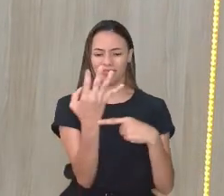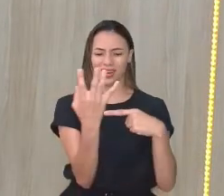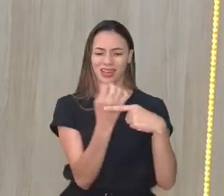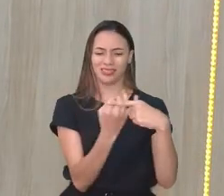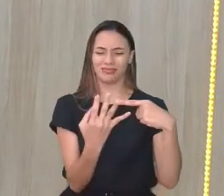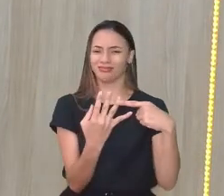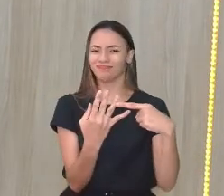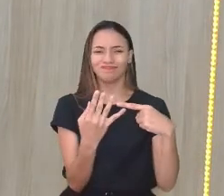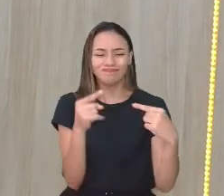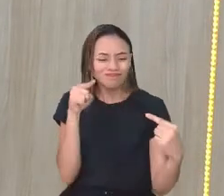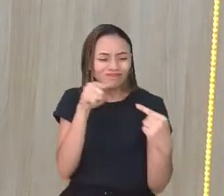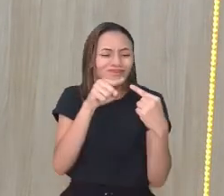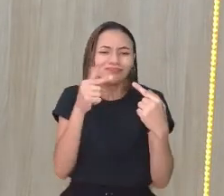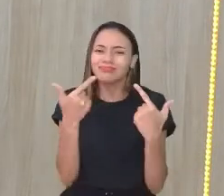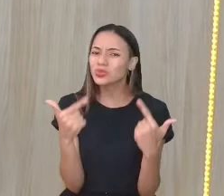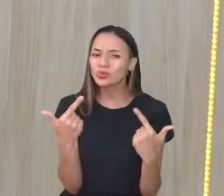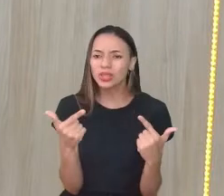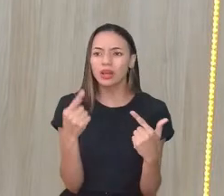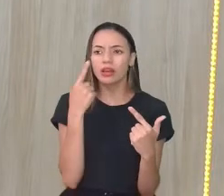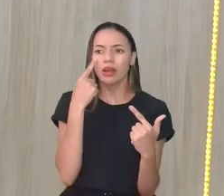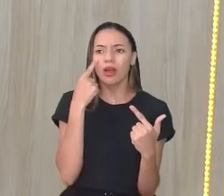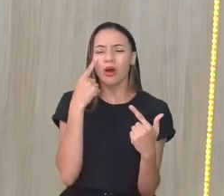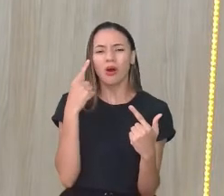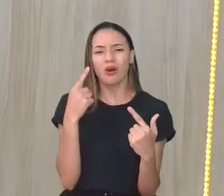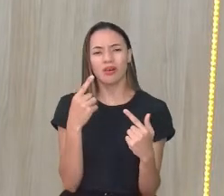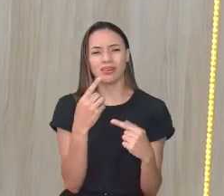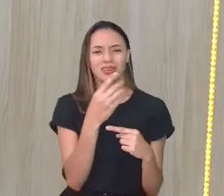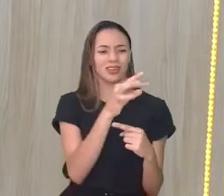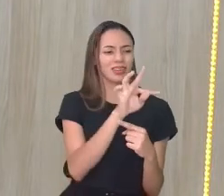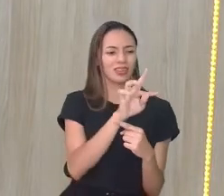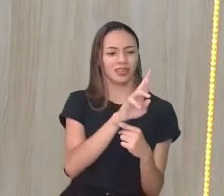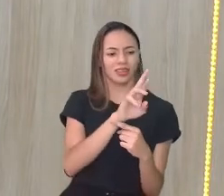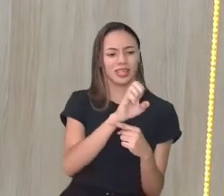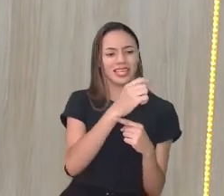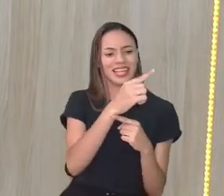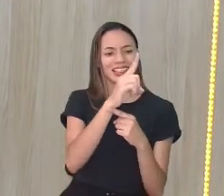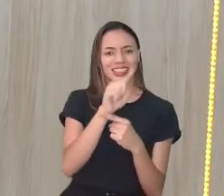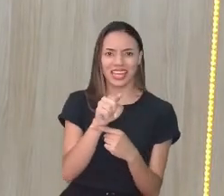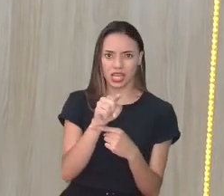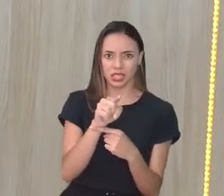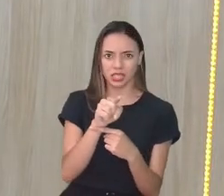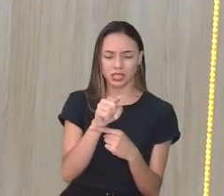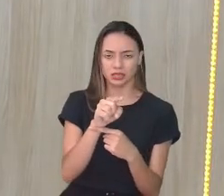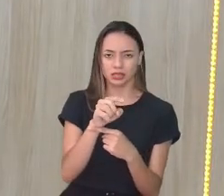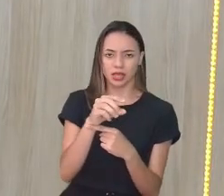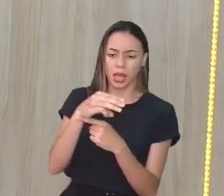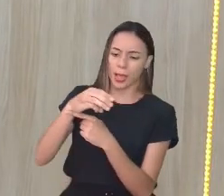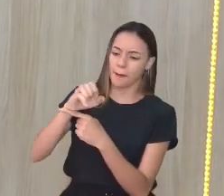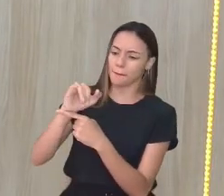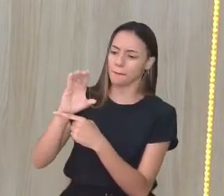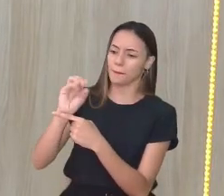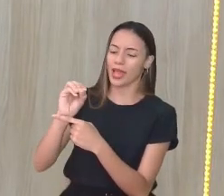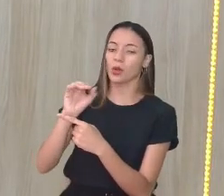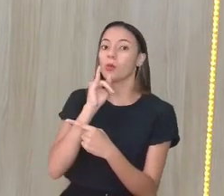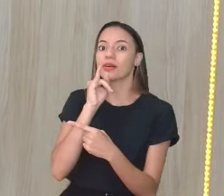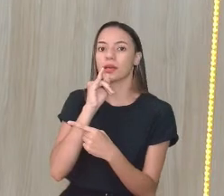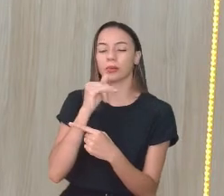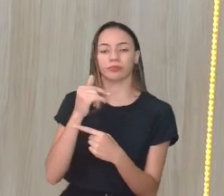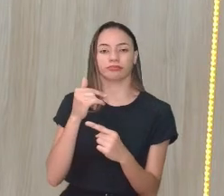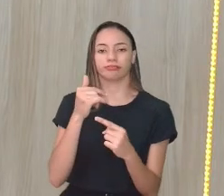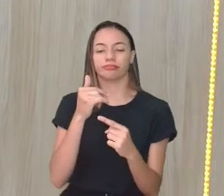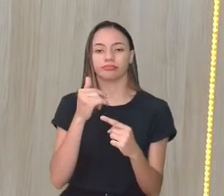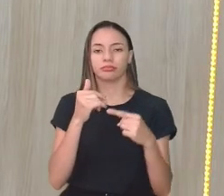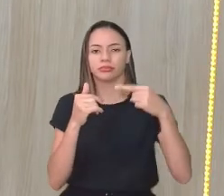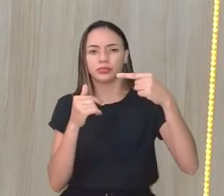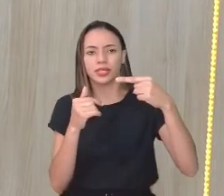fazer muito sentido, né? Ou seja, 3 meios é como se eu tivesse que pintar ou destacar 3 de uma